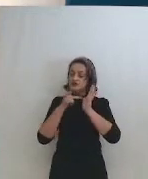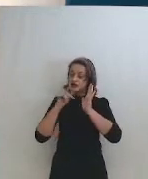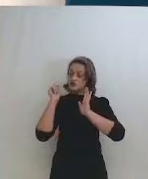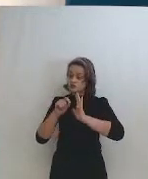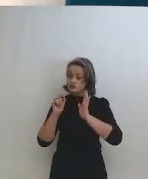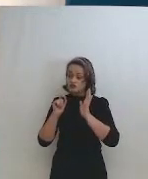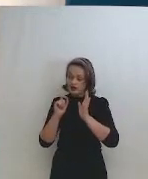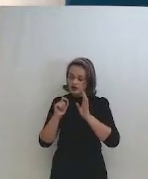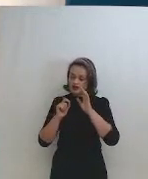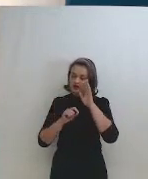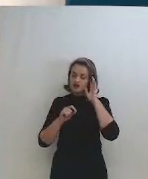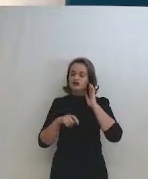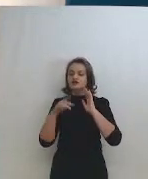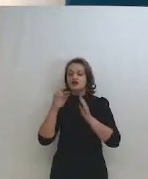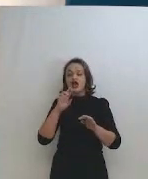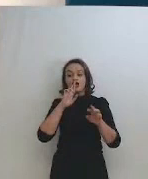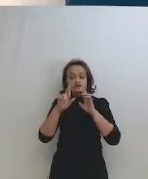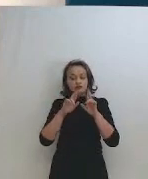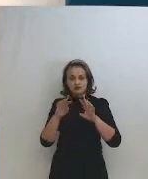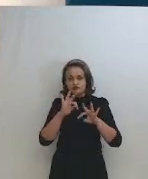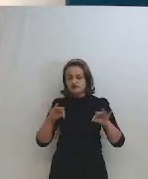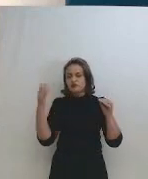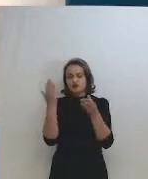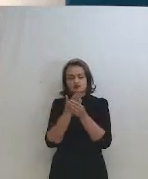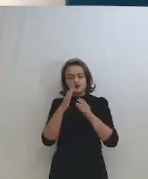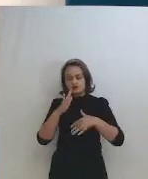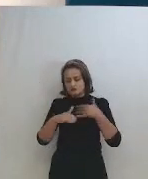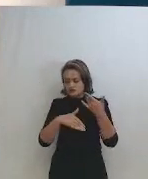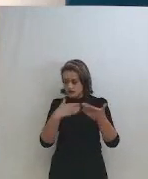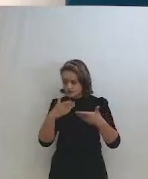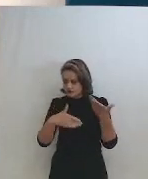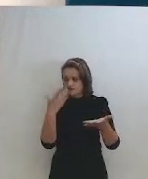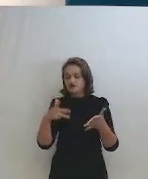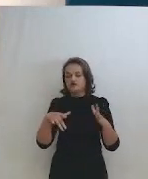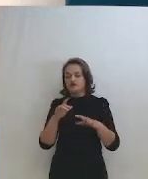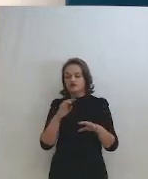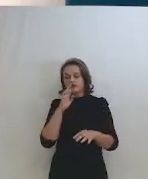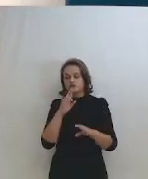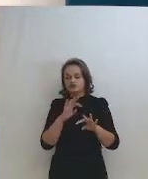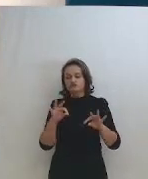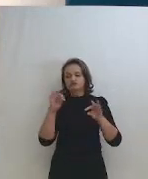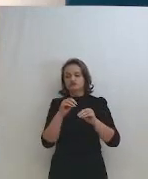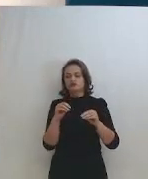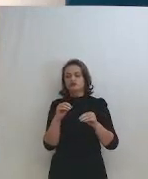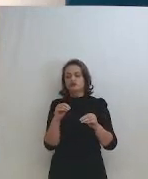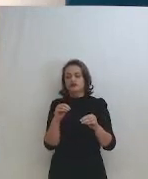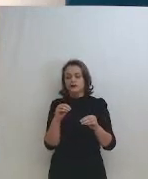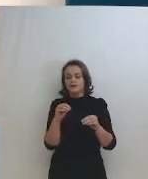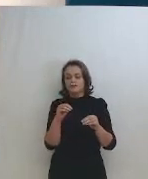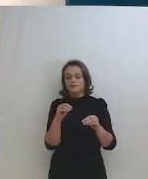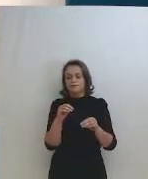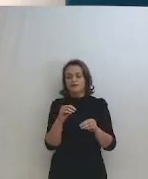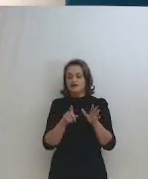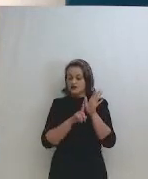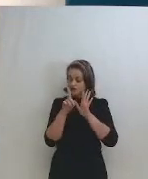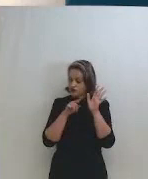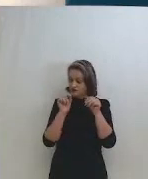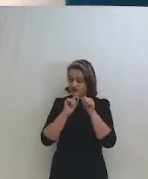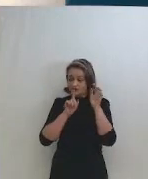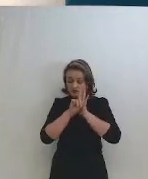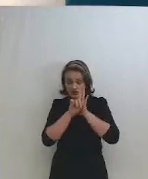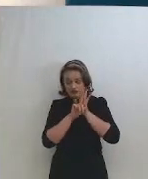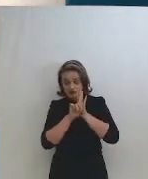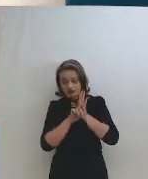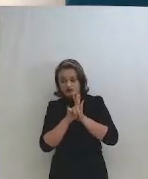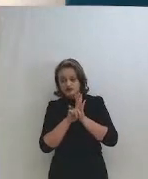respondam todo esse processo, sem expectativa de início para a instrução processual, com todo respeito, banaliza o instituto, como já aprendi aqui,